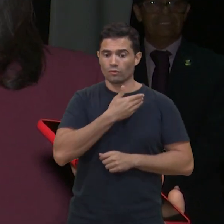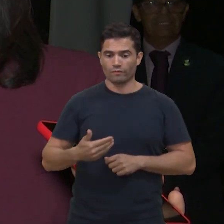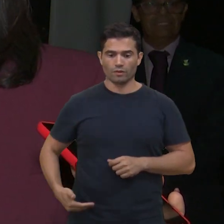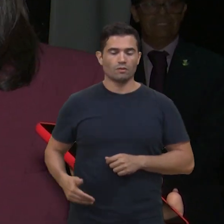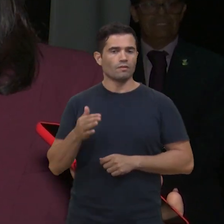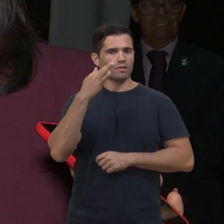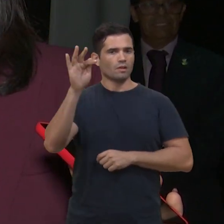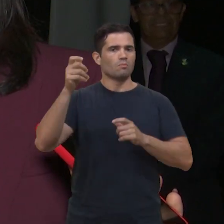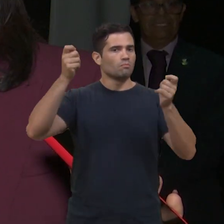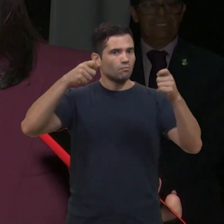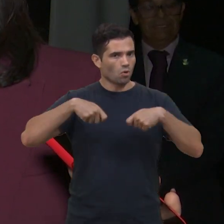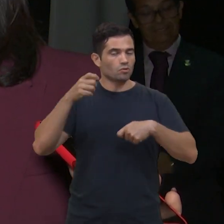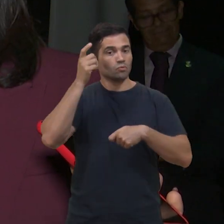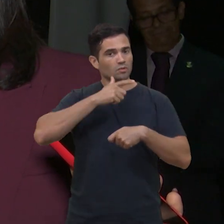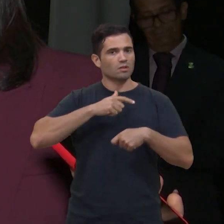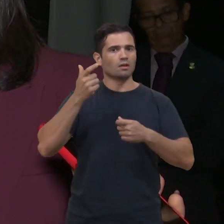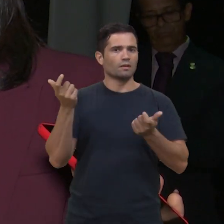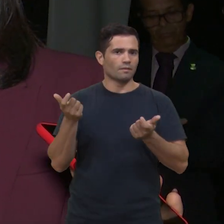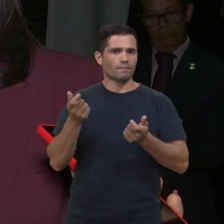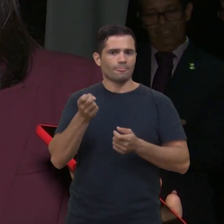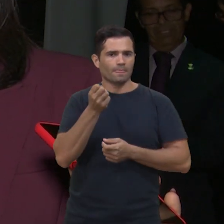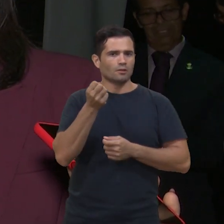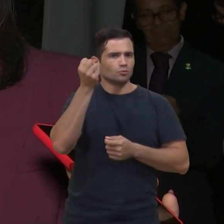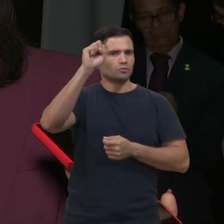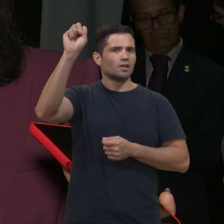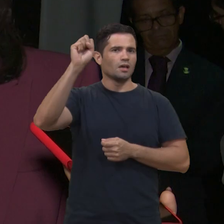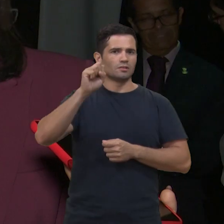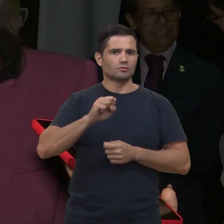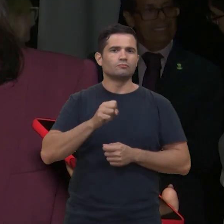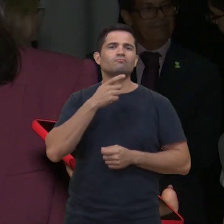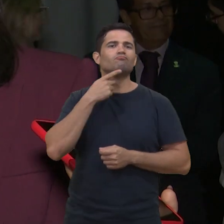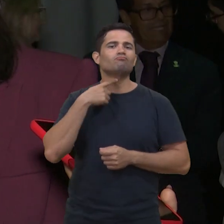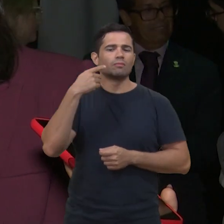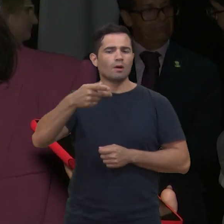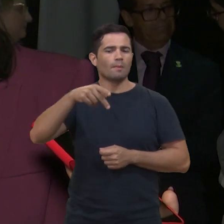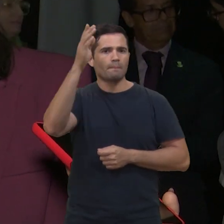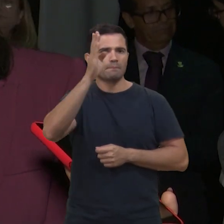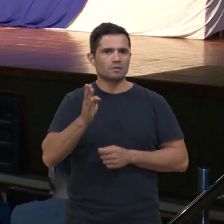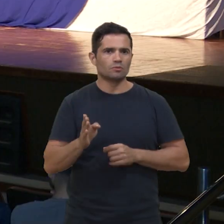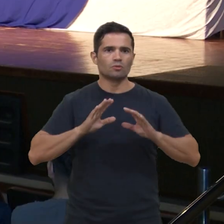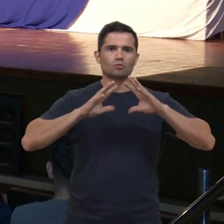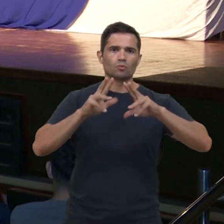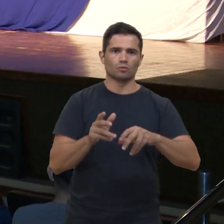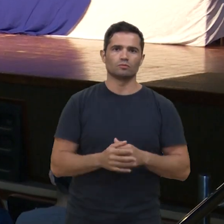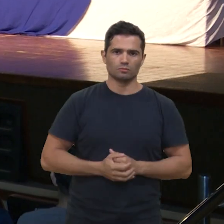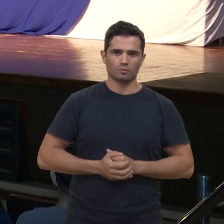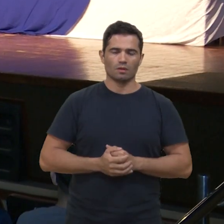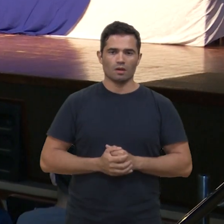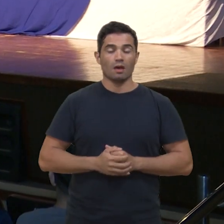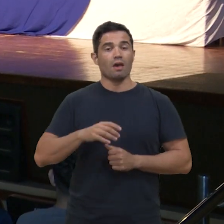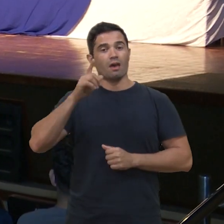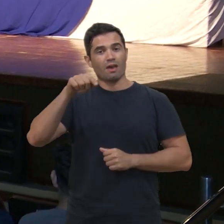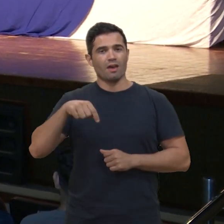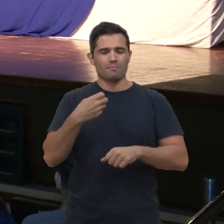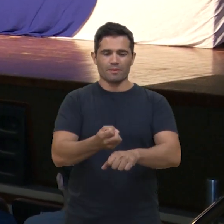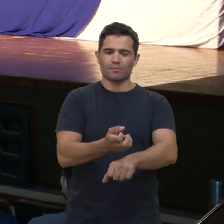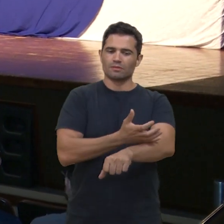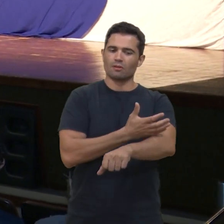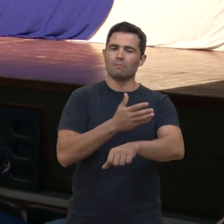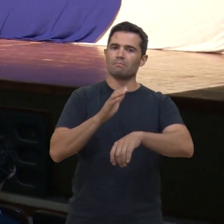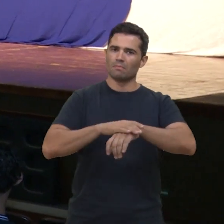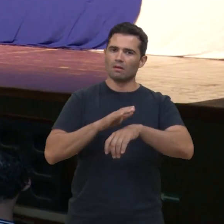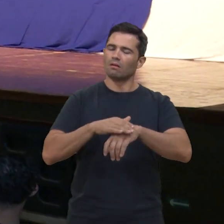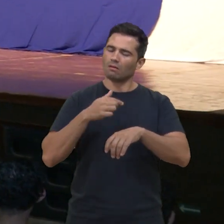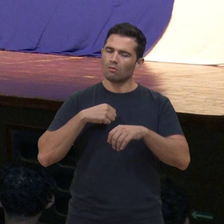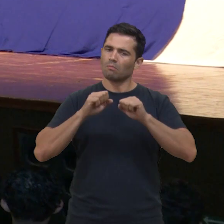federal, façamos para conseguir realizar esse sonho do Brasil, de todos nós. Estar aqui é uma emoção muito grande,